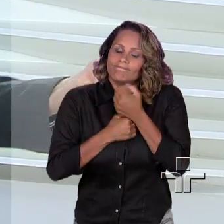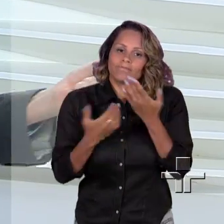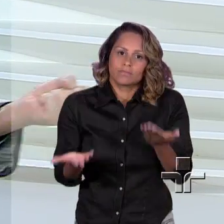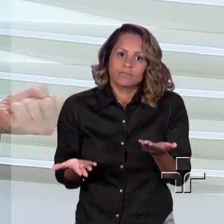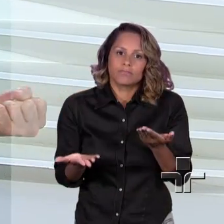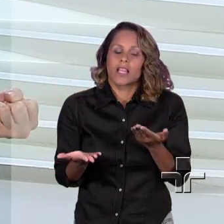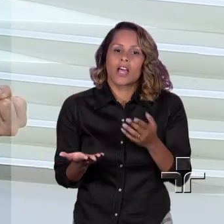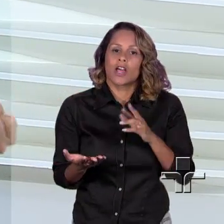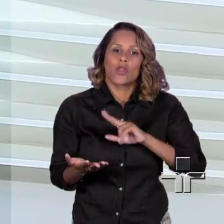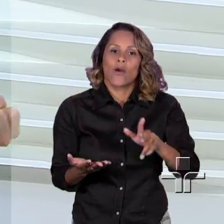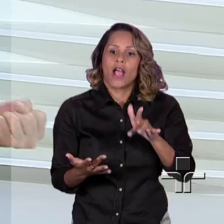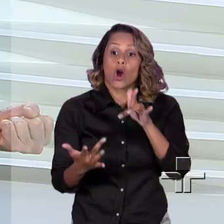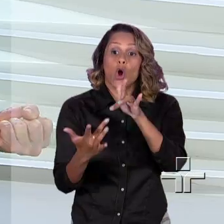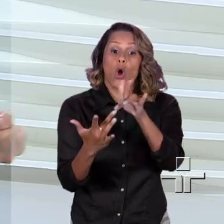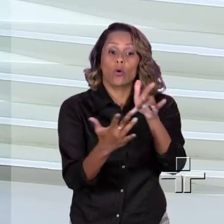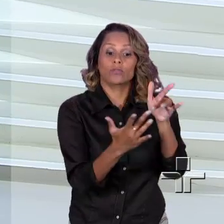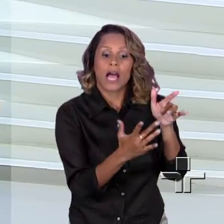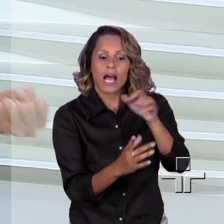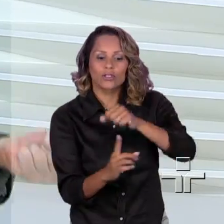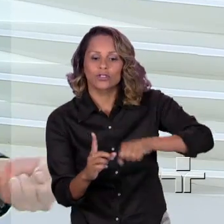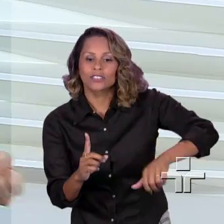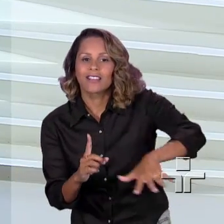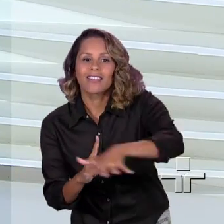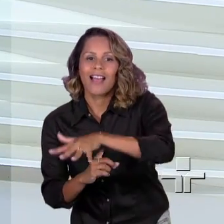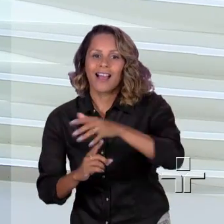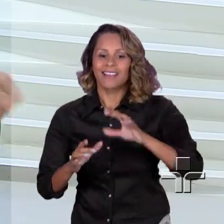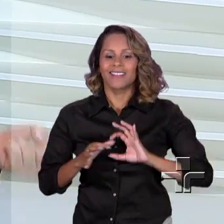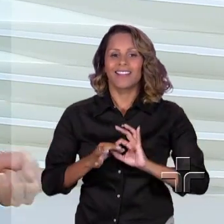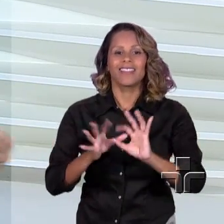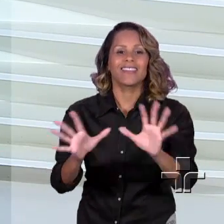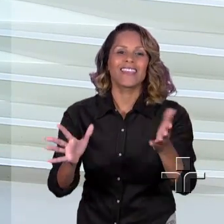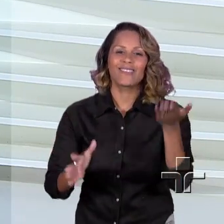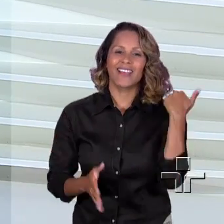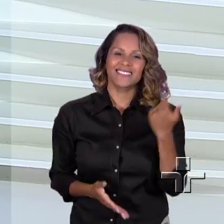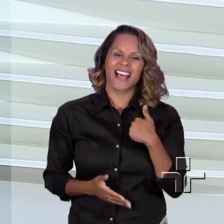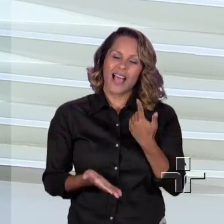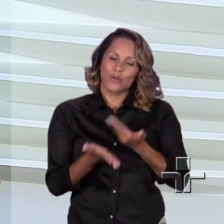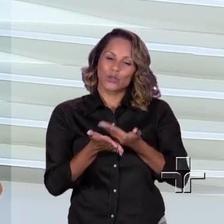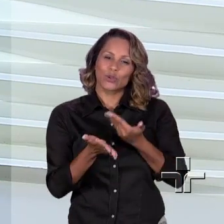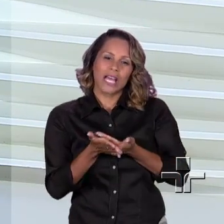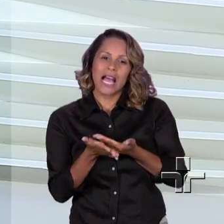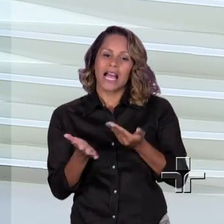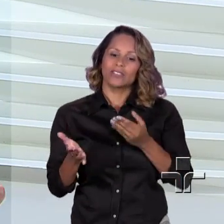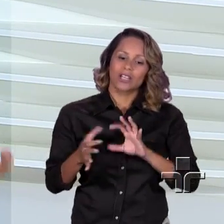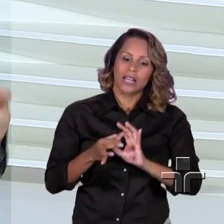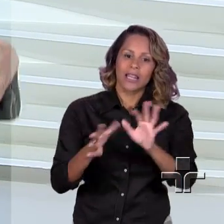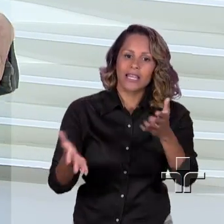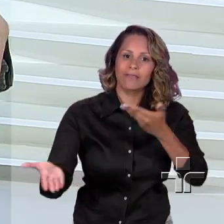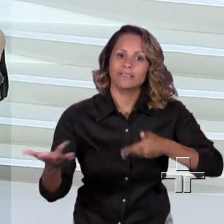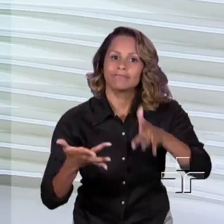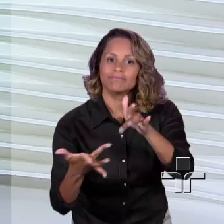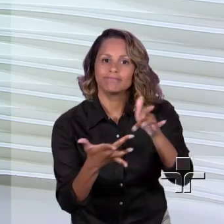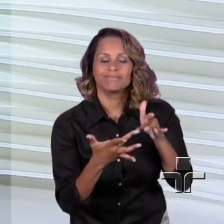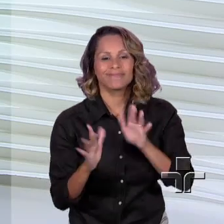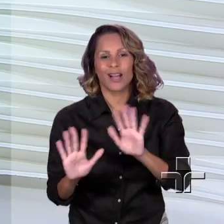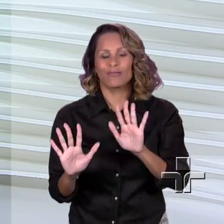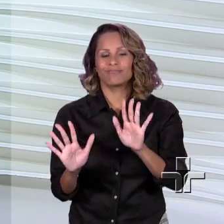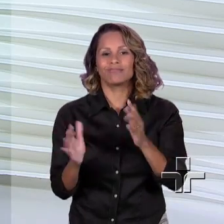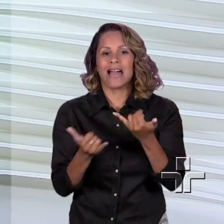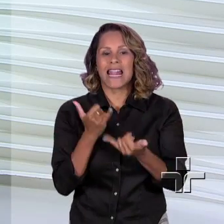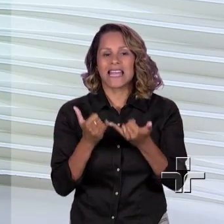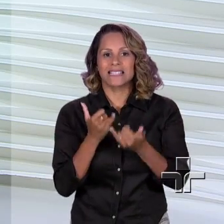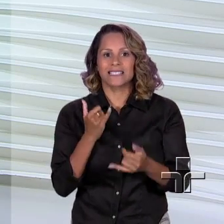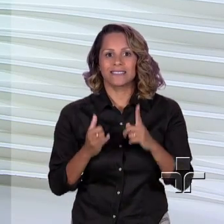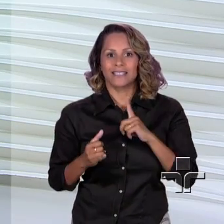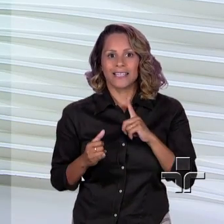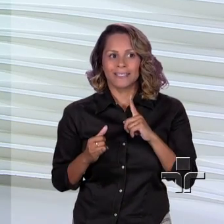sociedade civil daquela maneira que você podia como estudante, conversando, etc. e tal. Você acaba vivendo numa borbulha de outros